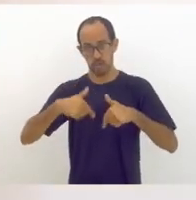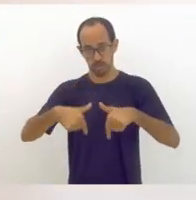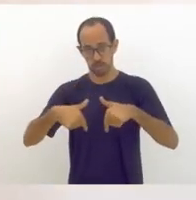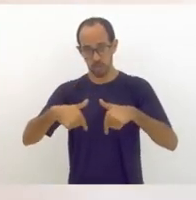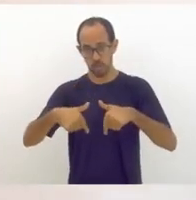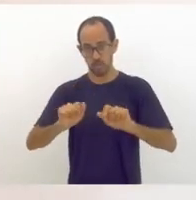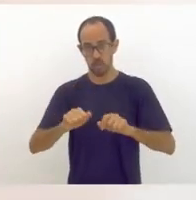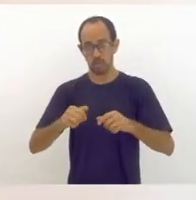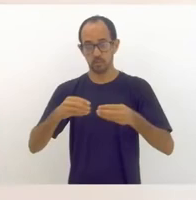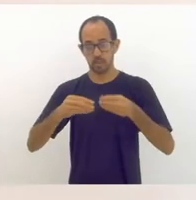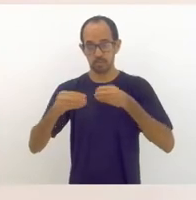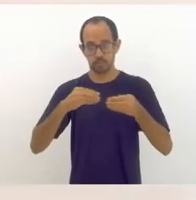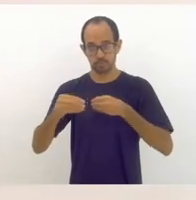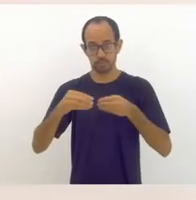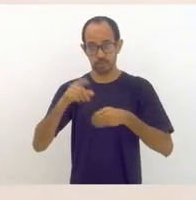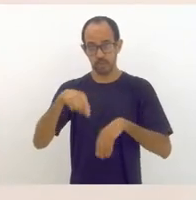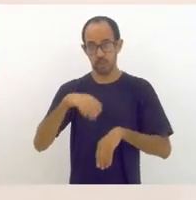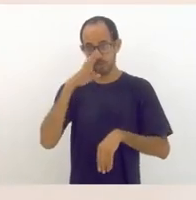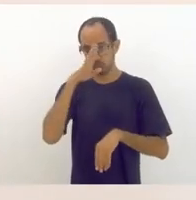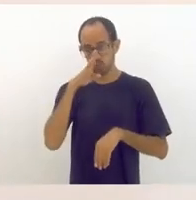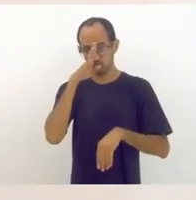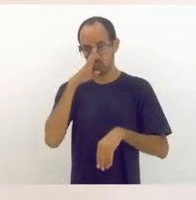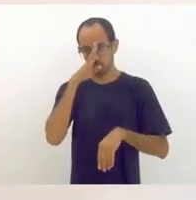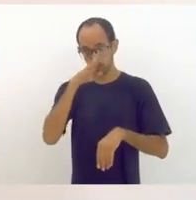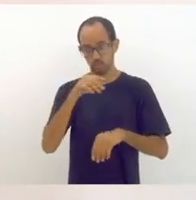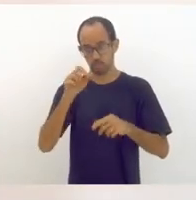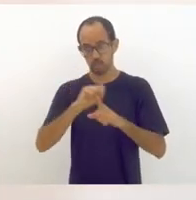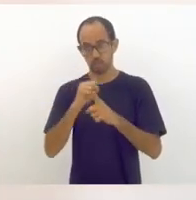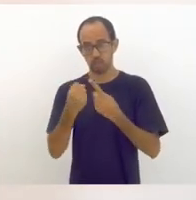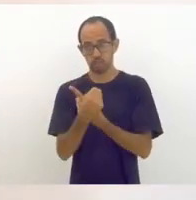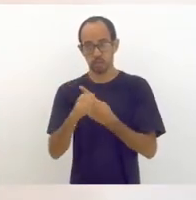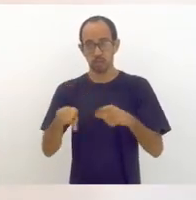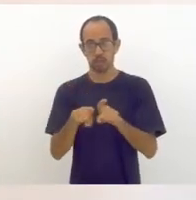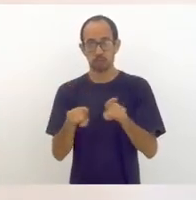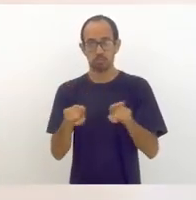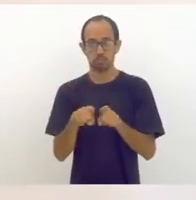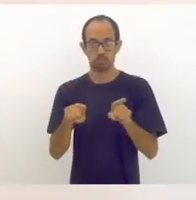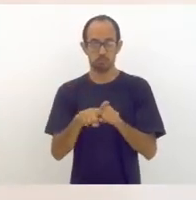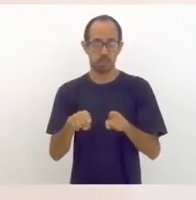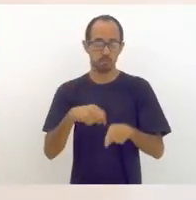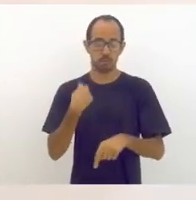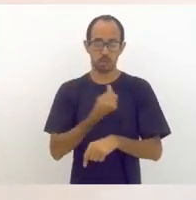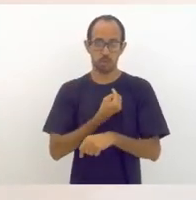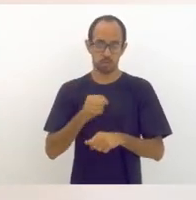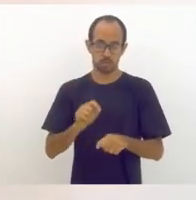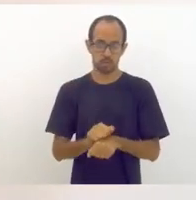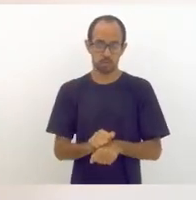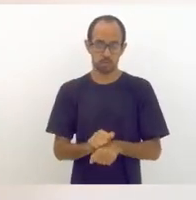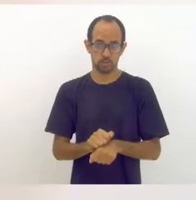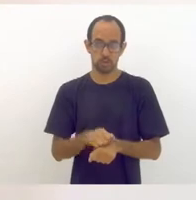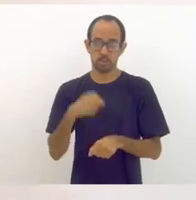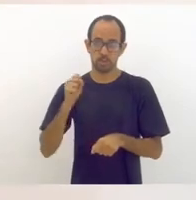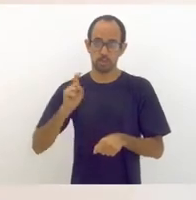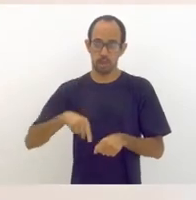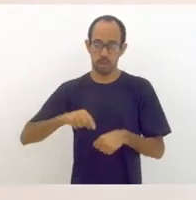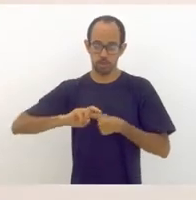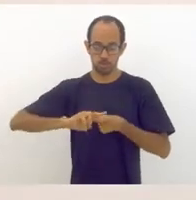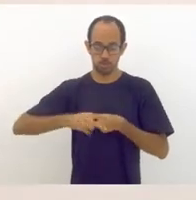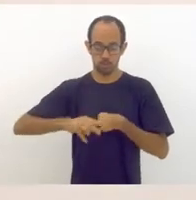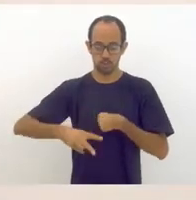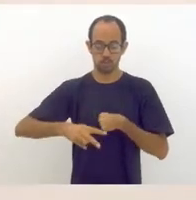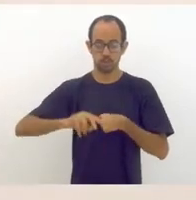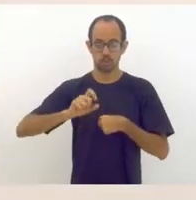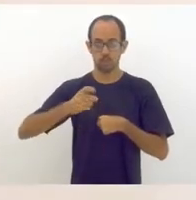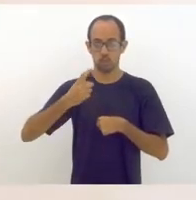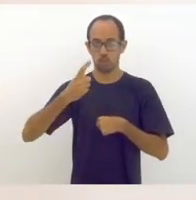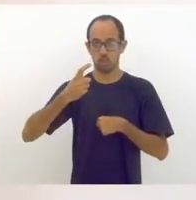flexibilização ambiental, é um absurdo. É um absurdo para a sociedade, é um absurdo para a gente esse tipo de coisa. E é sintomático que o único prefeito que se